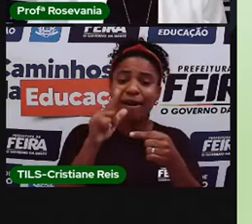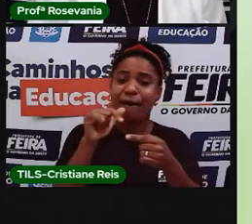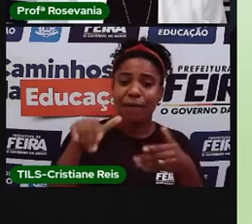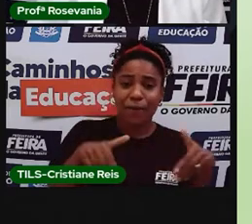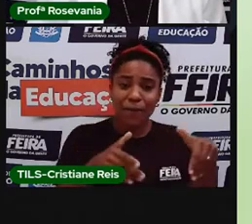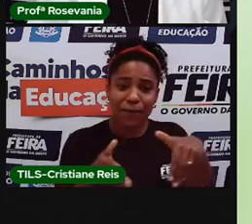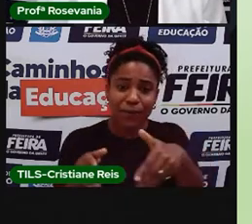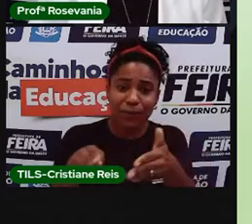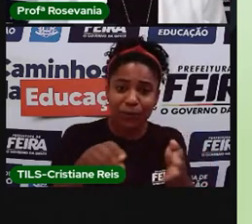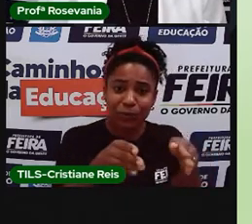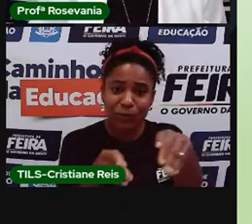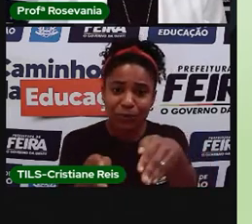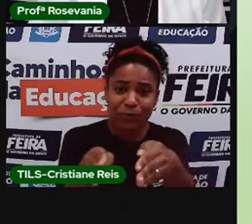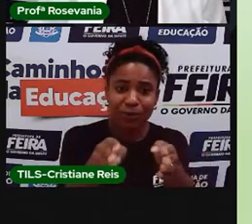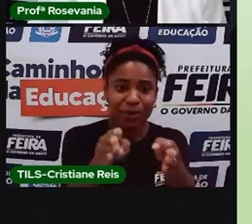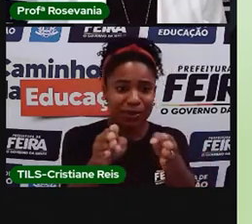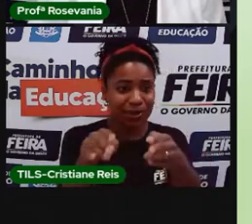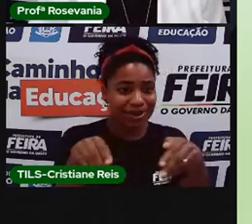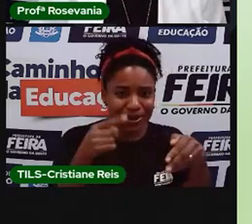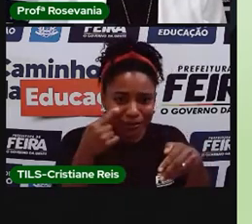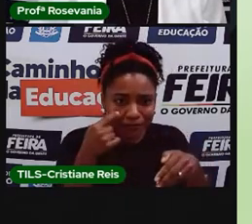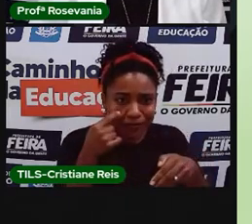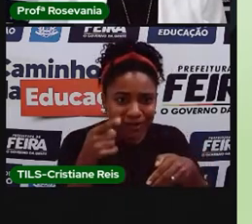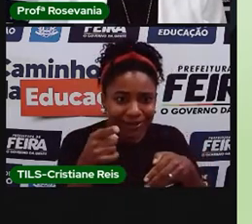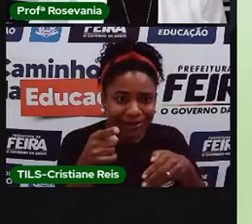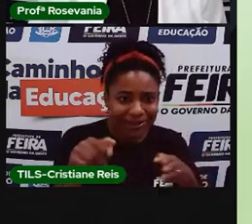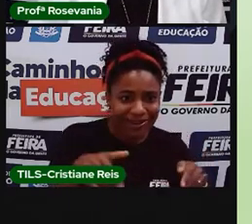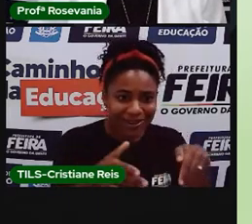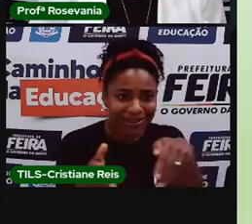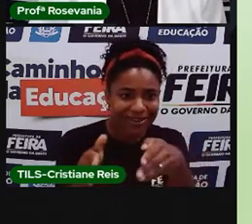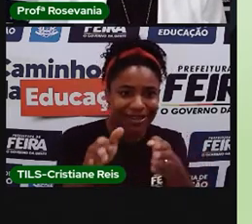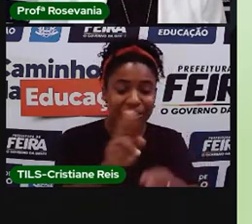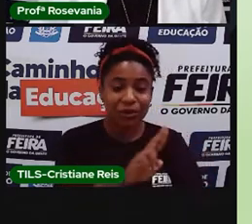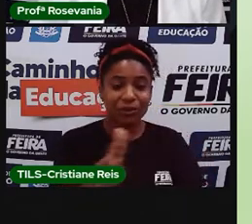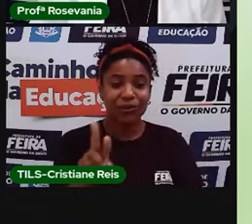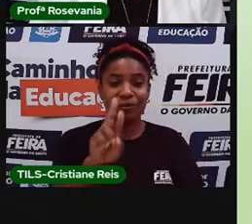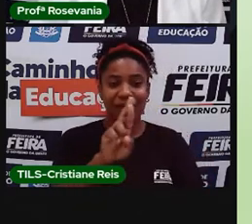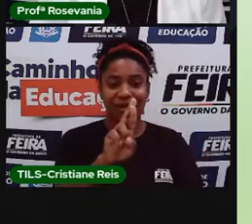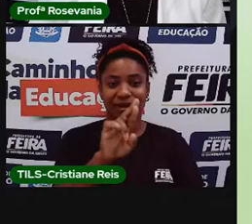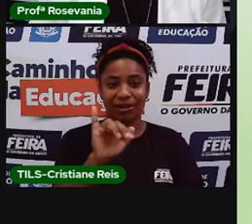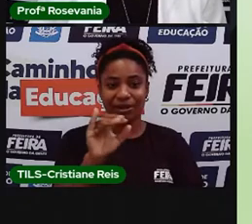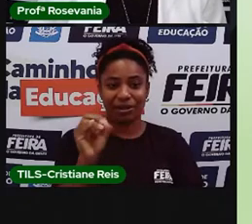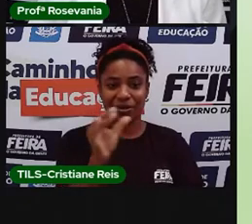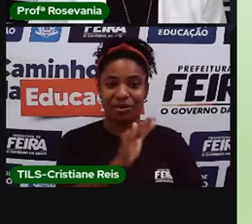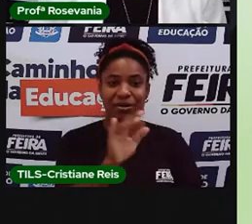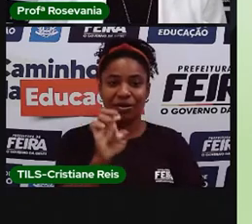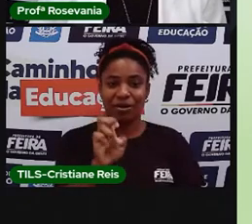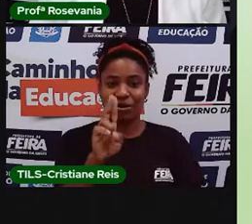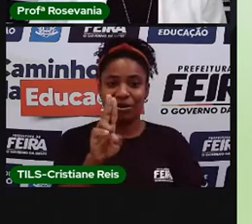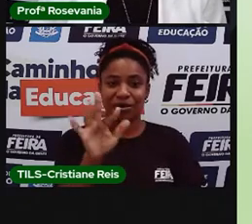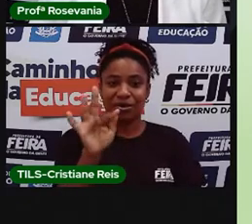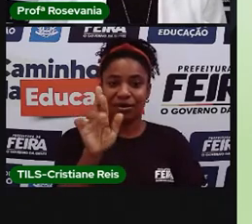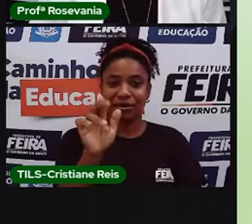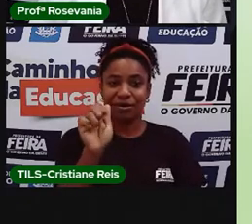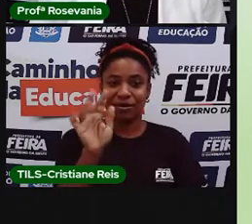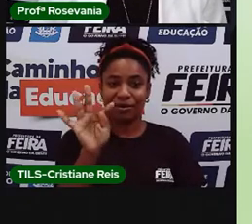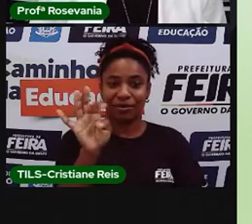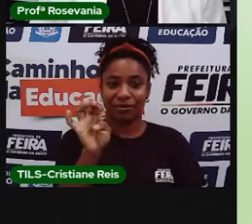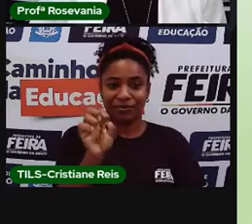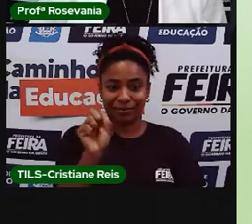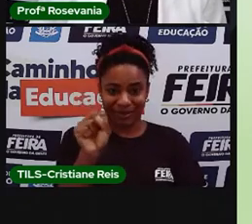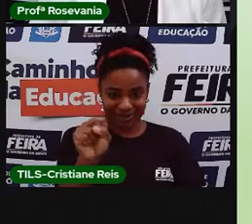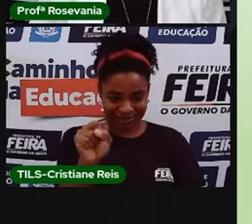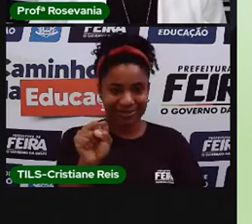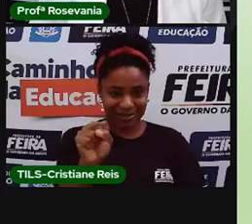conseguem perceber aqui no detalhe, né? Aqui marca o curso do rio, né? Ele fez aqui um desenho, né? Tem